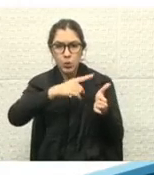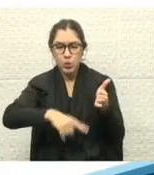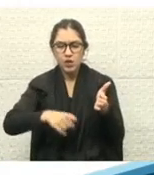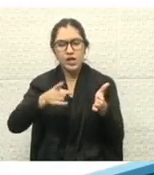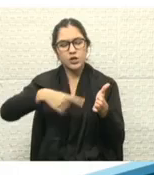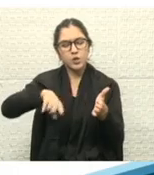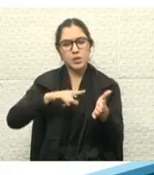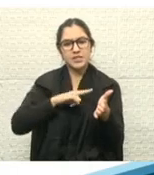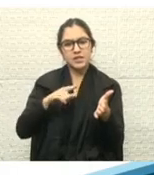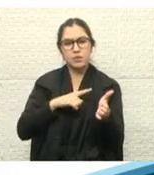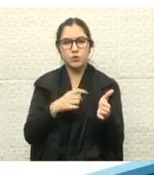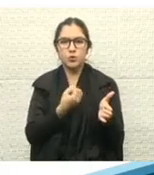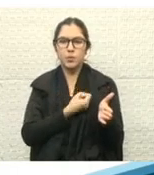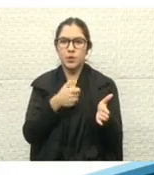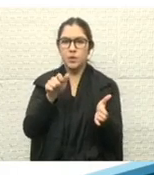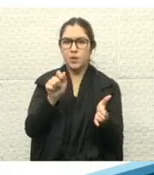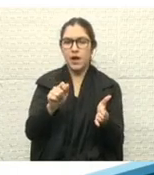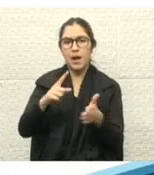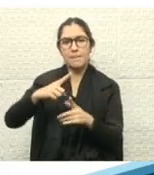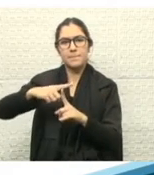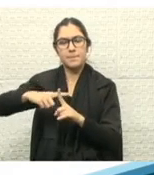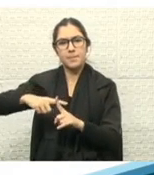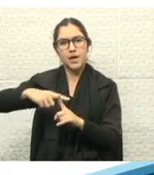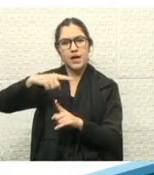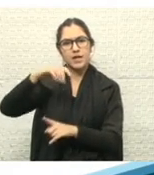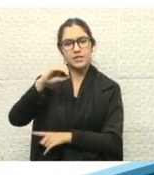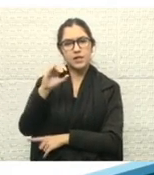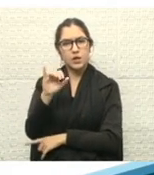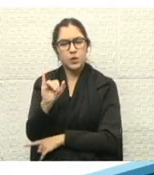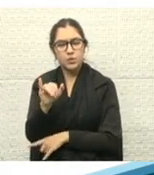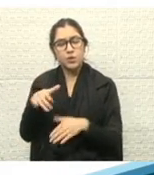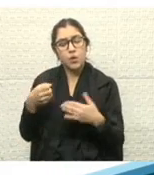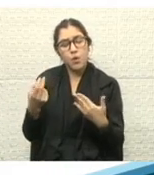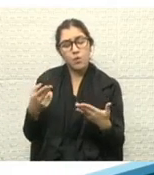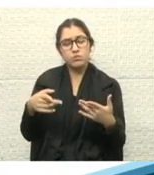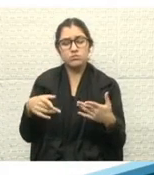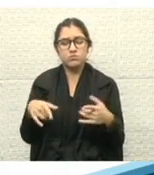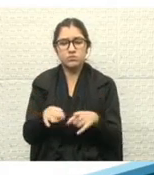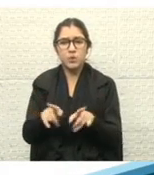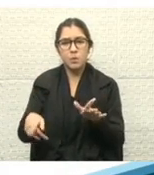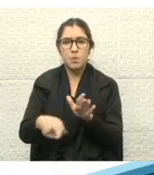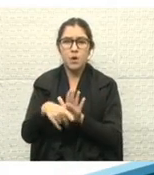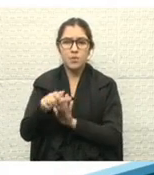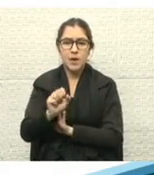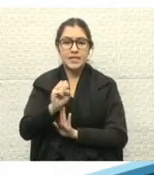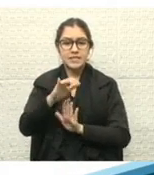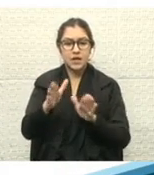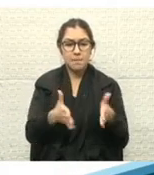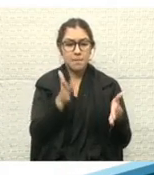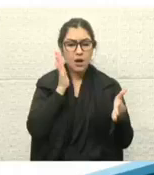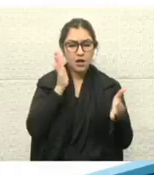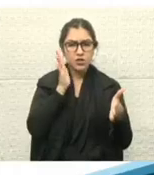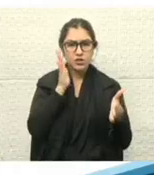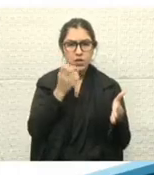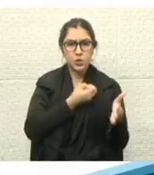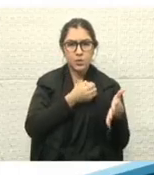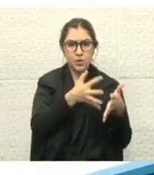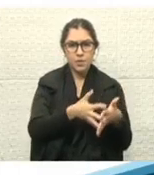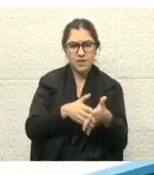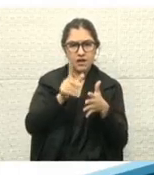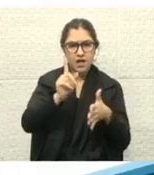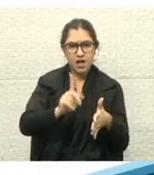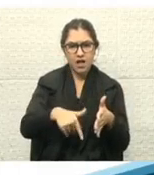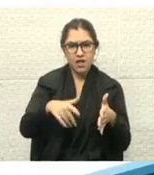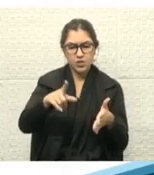nós vamos ter um número a mais 0i, ou então o próprio a. Então, se a parte imaginária do número complexo é